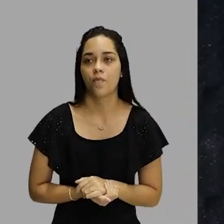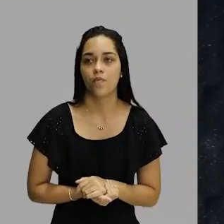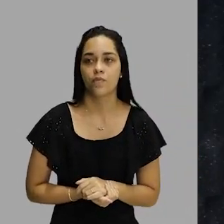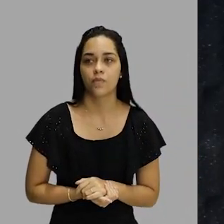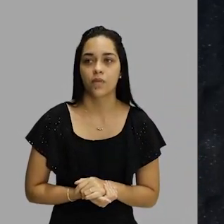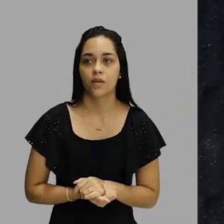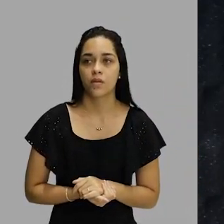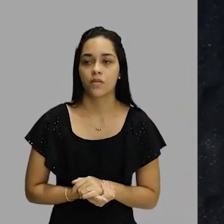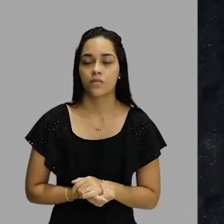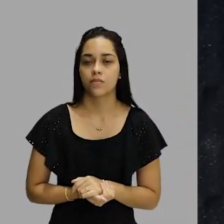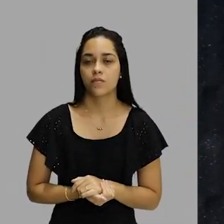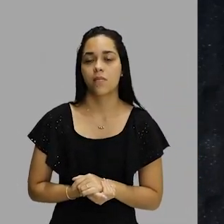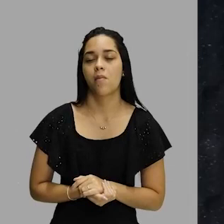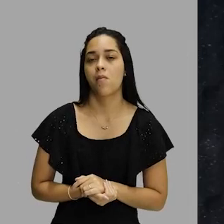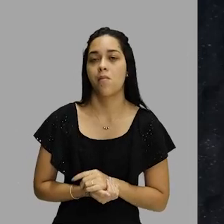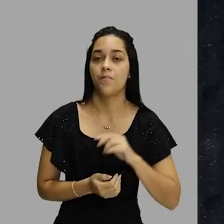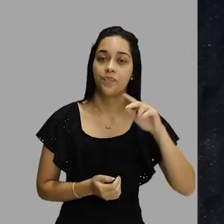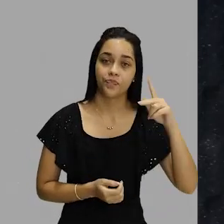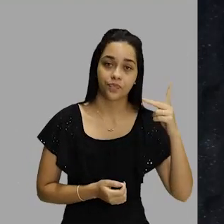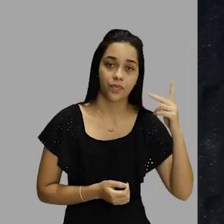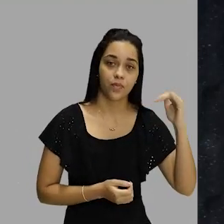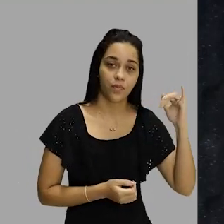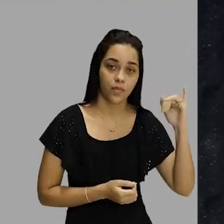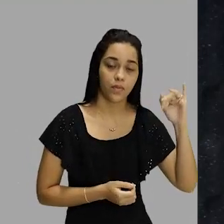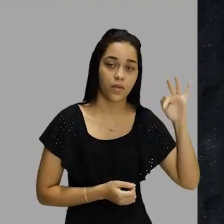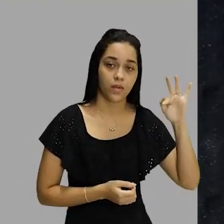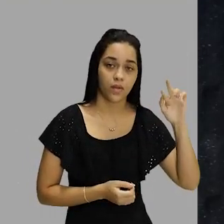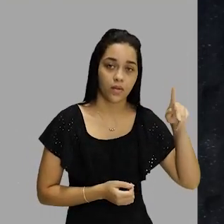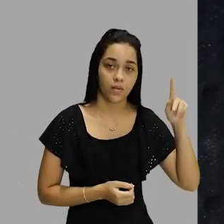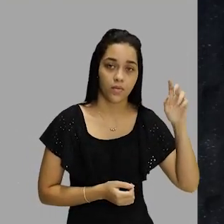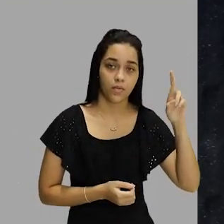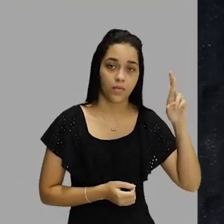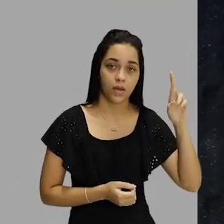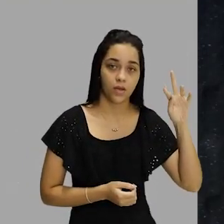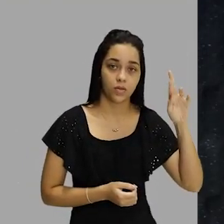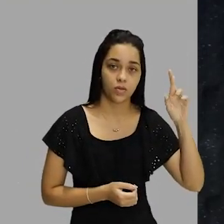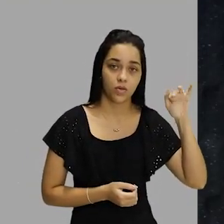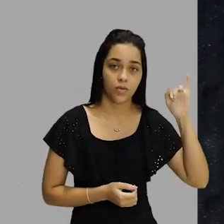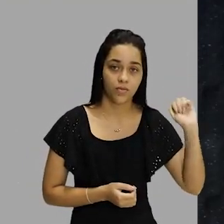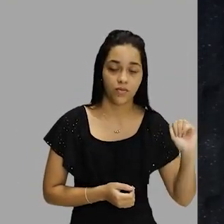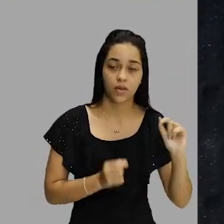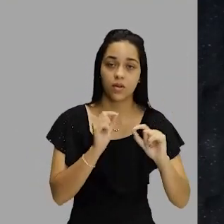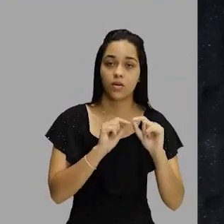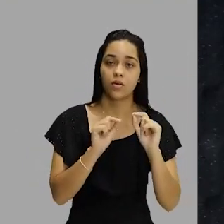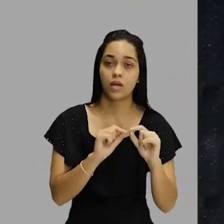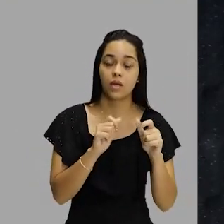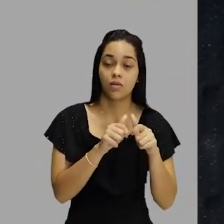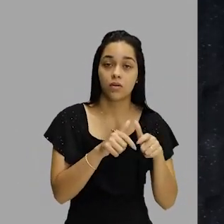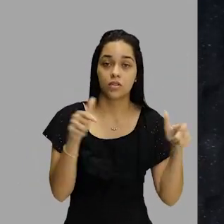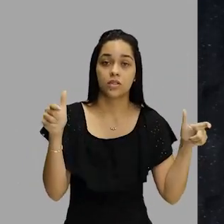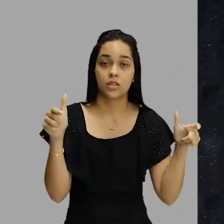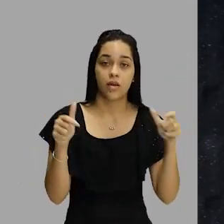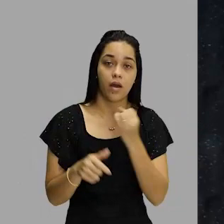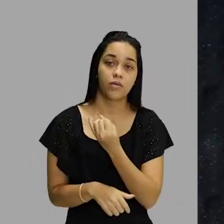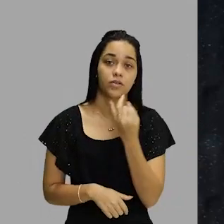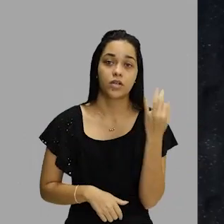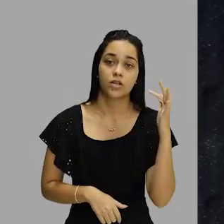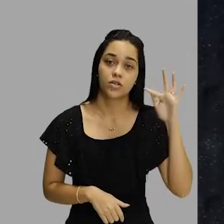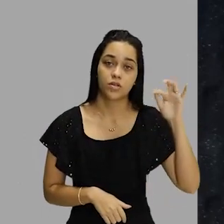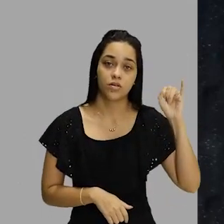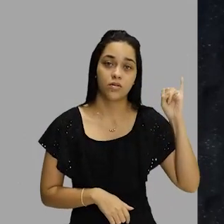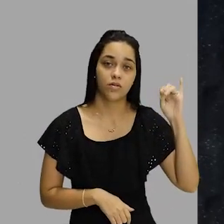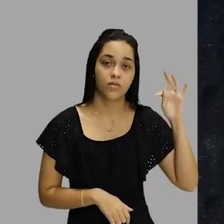meio que redundante, né? Hipertrofia já é um aumento da quantidade de fibras musculares,